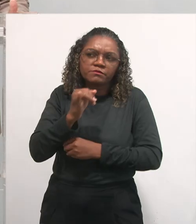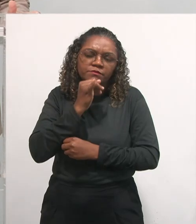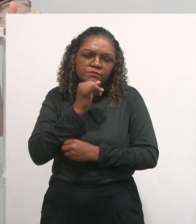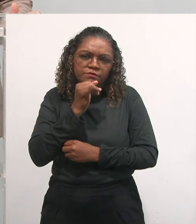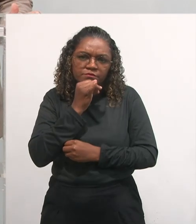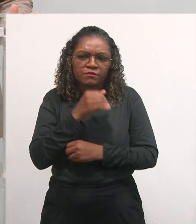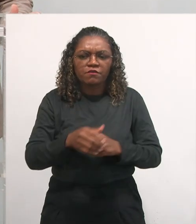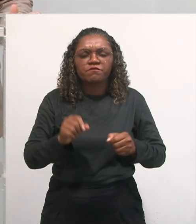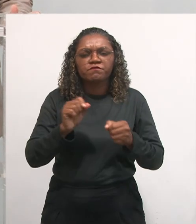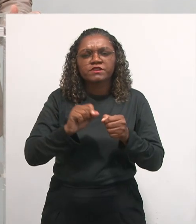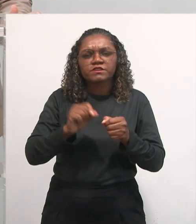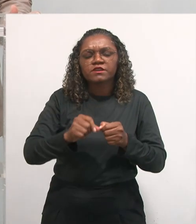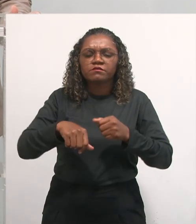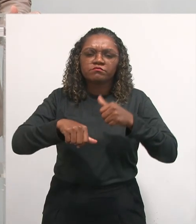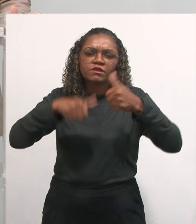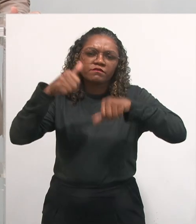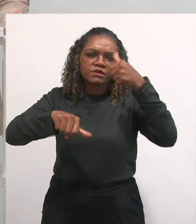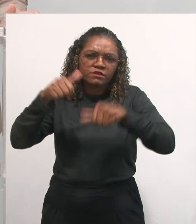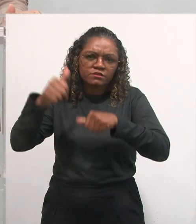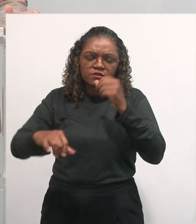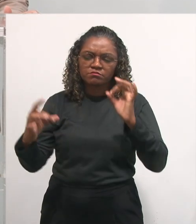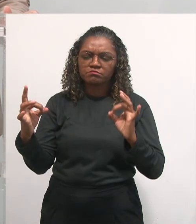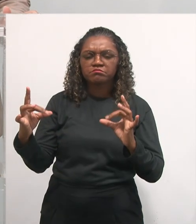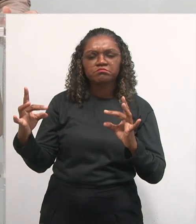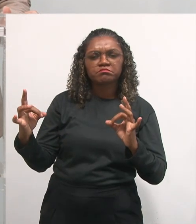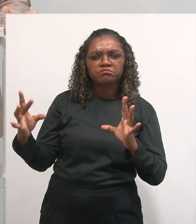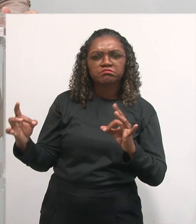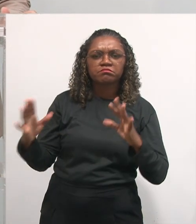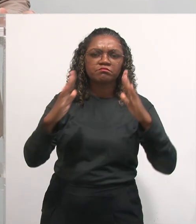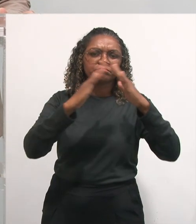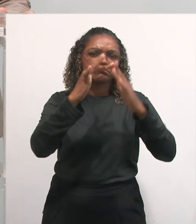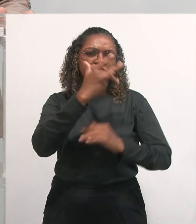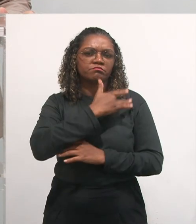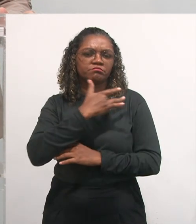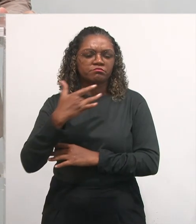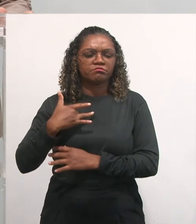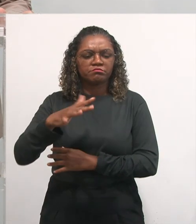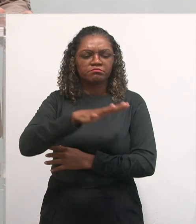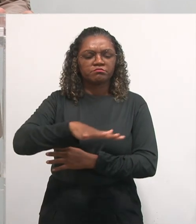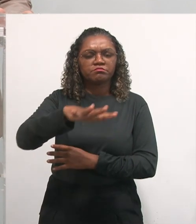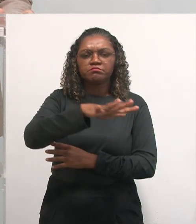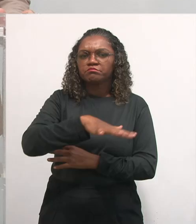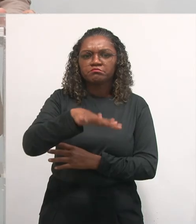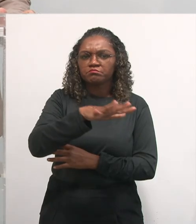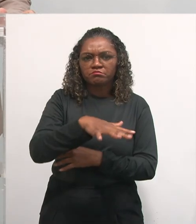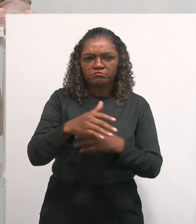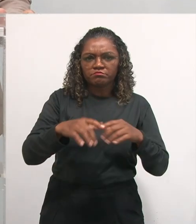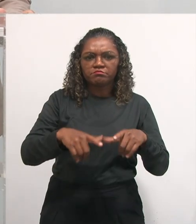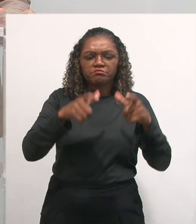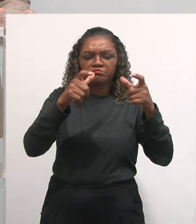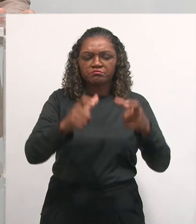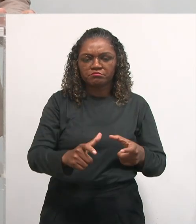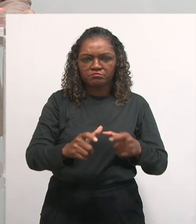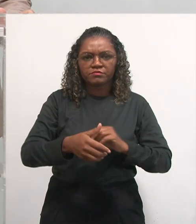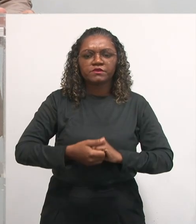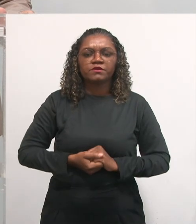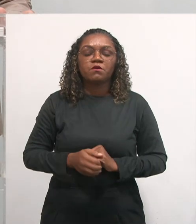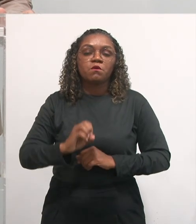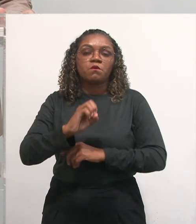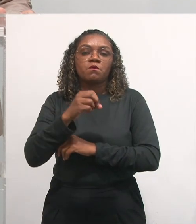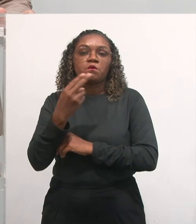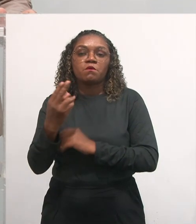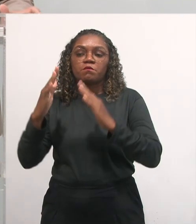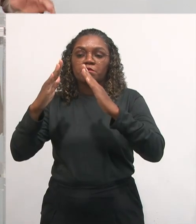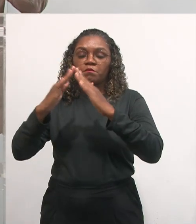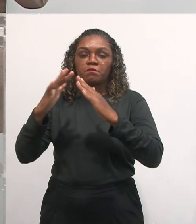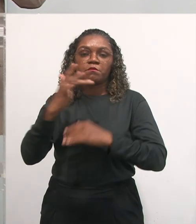a avaliação do atendimento do posto de saúde do bairro X ou dos postos de saúde do município, ok?